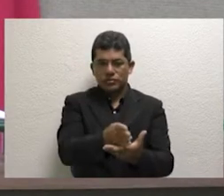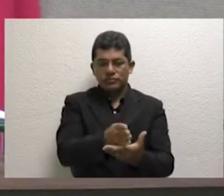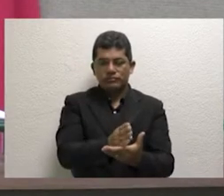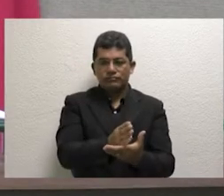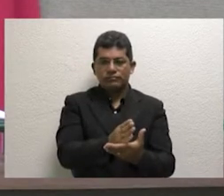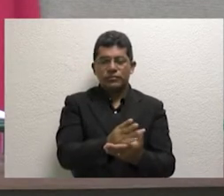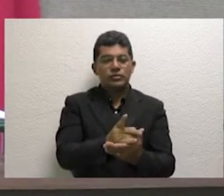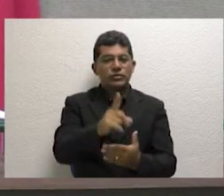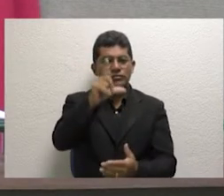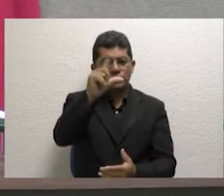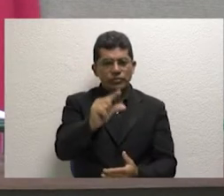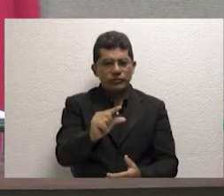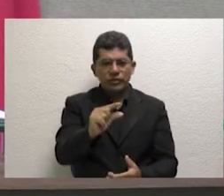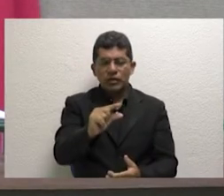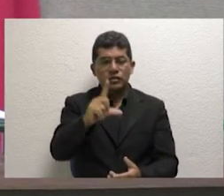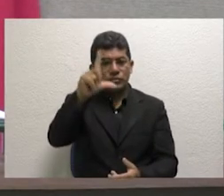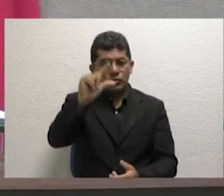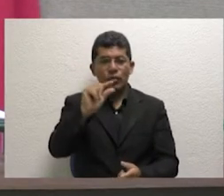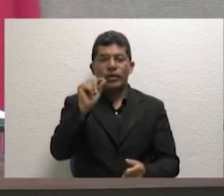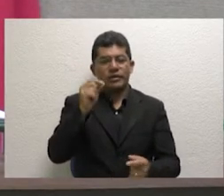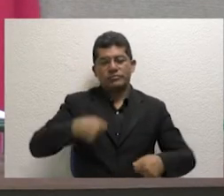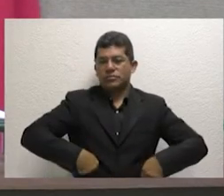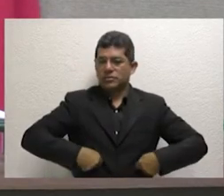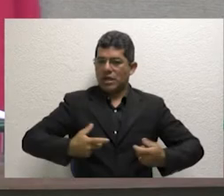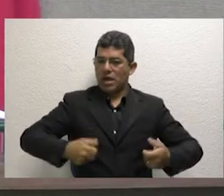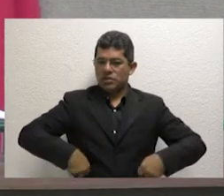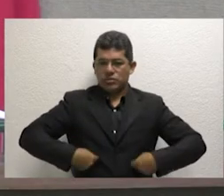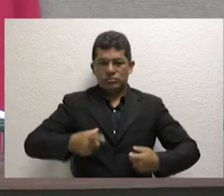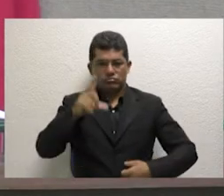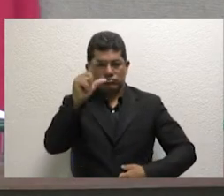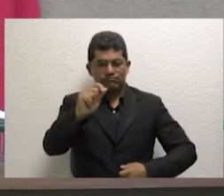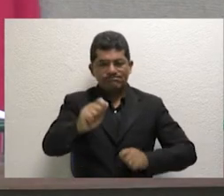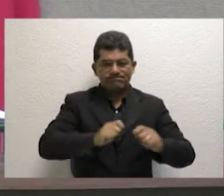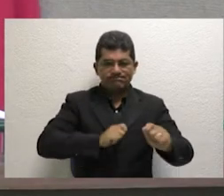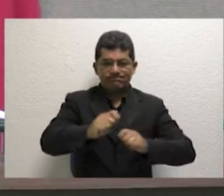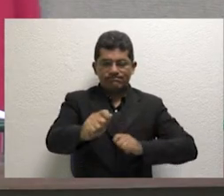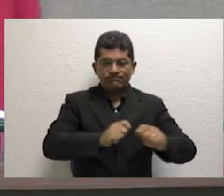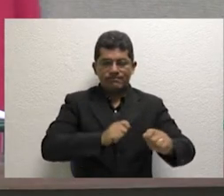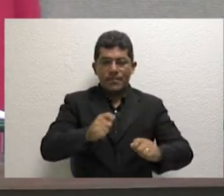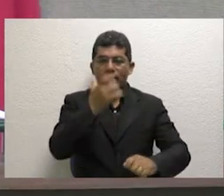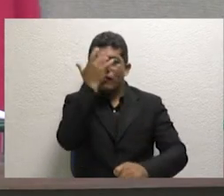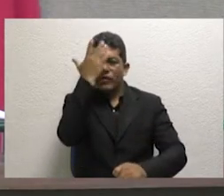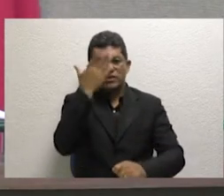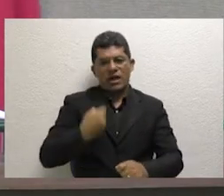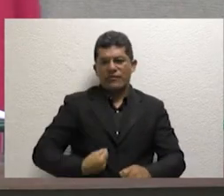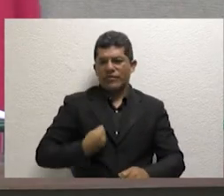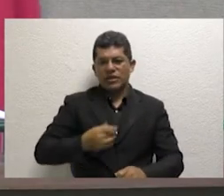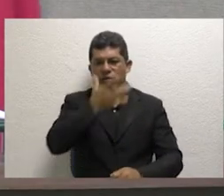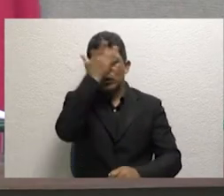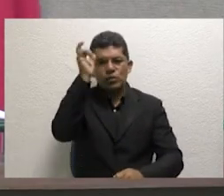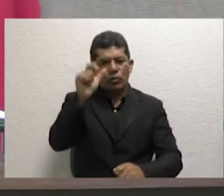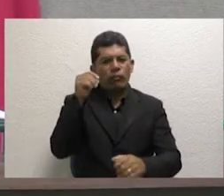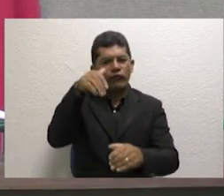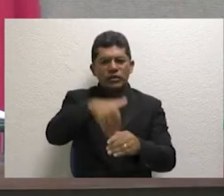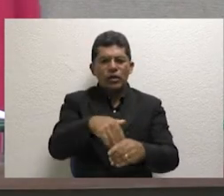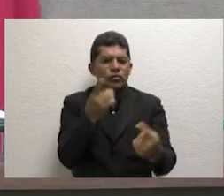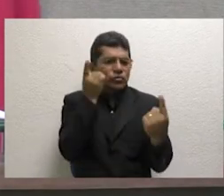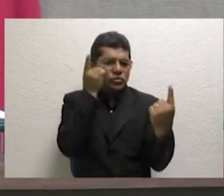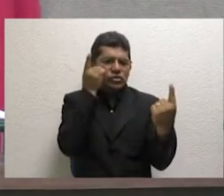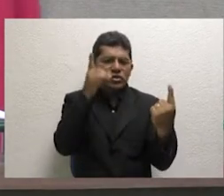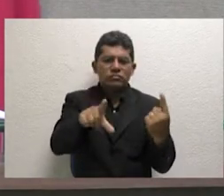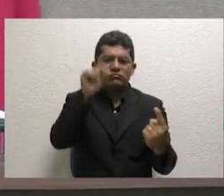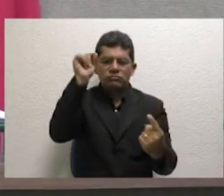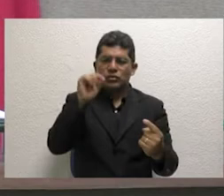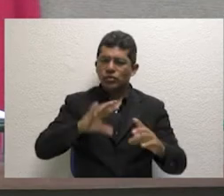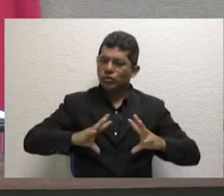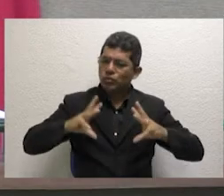reduzir os custos encurtar as despesas e facilitar a vida do povo brasileiro na escolha dos seus